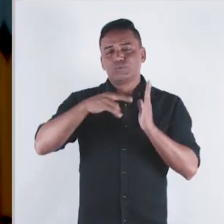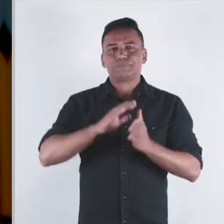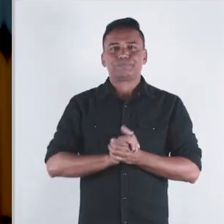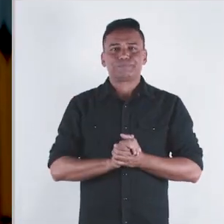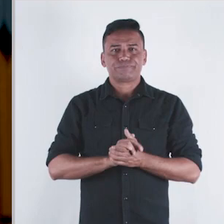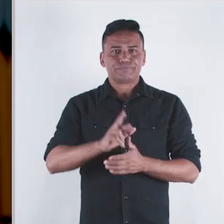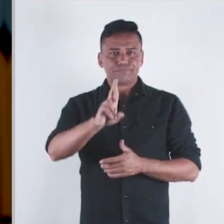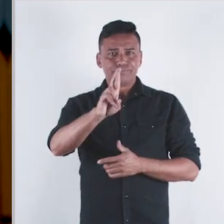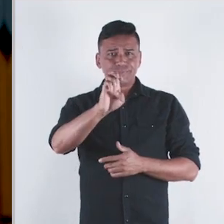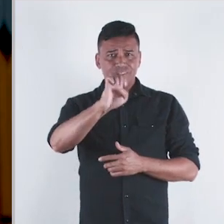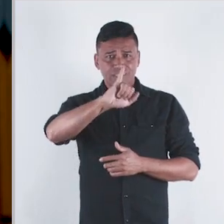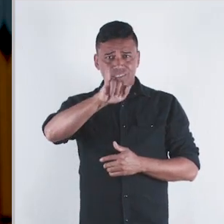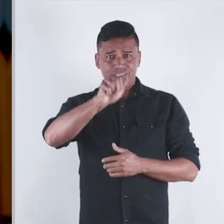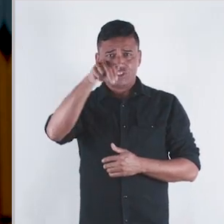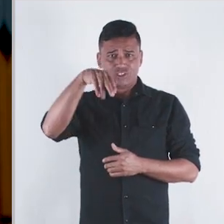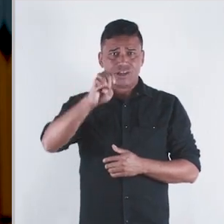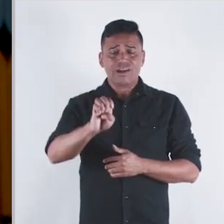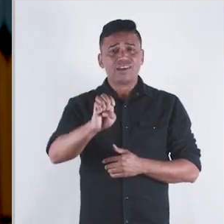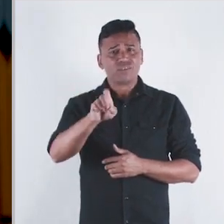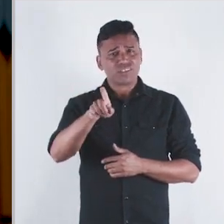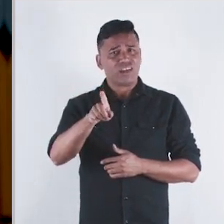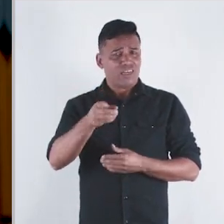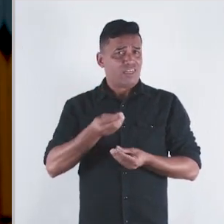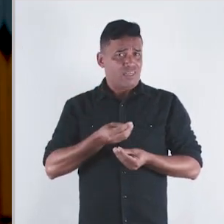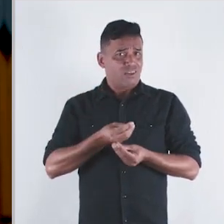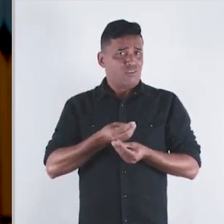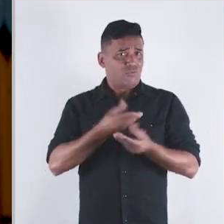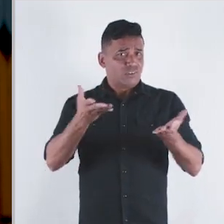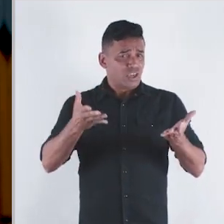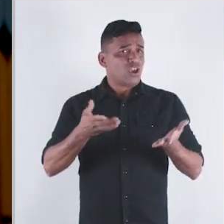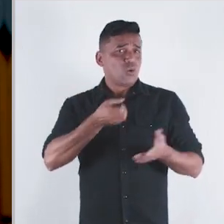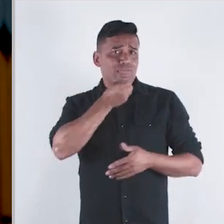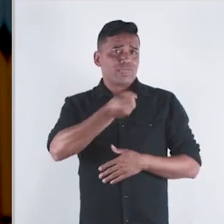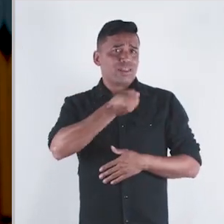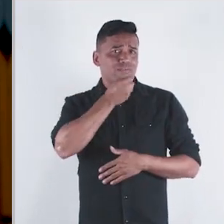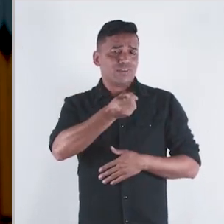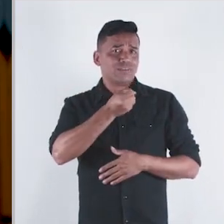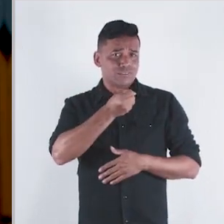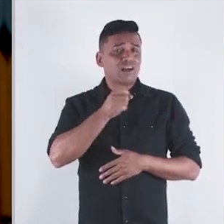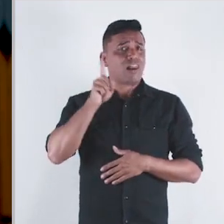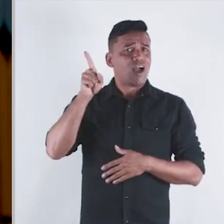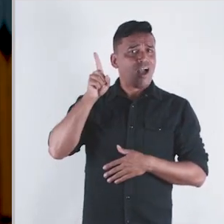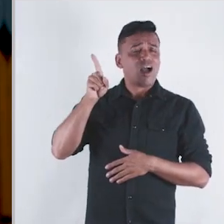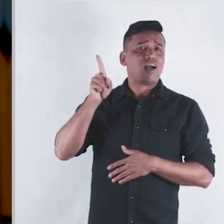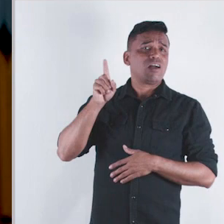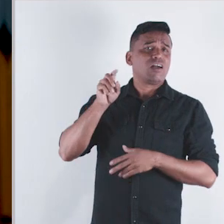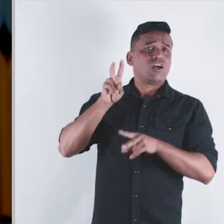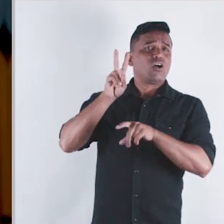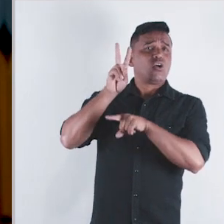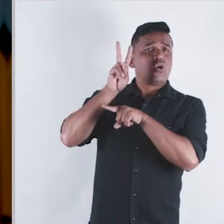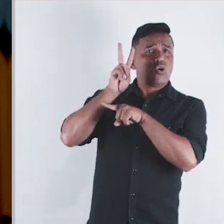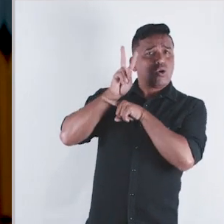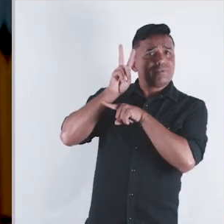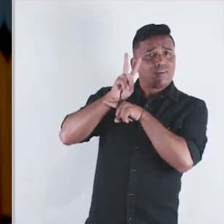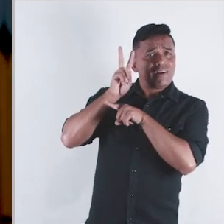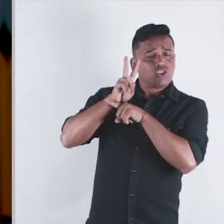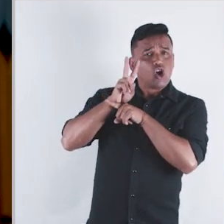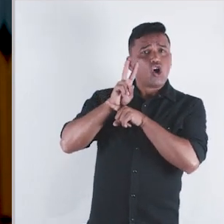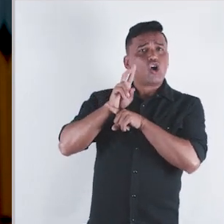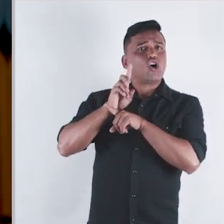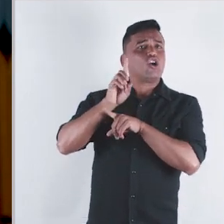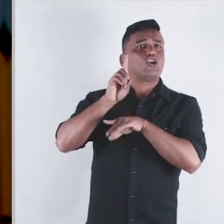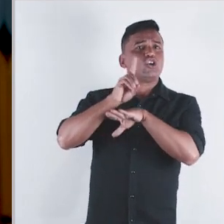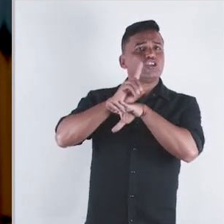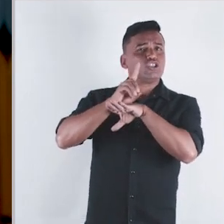você concedeu uma entrevista para o Observatório Digital e nesta entrevista você fala que